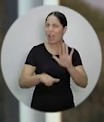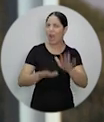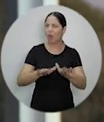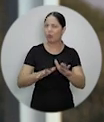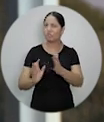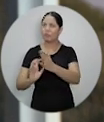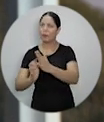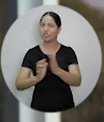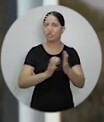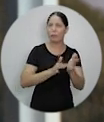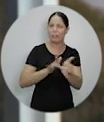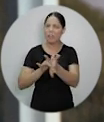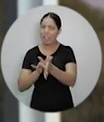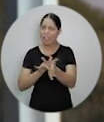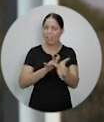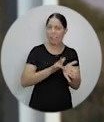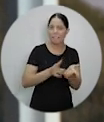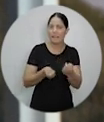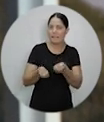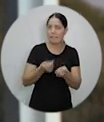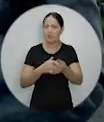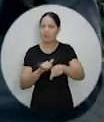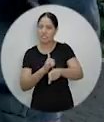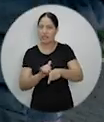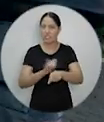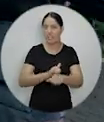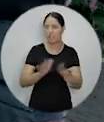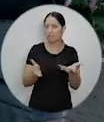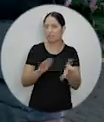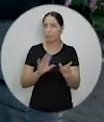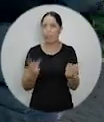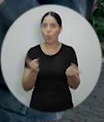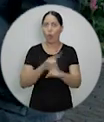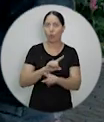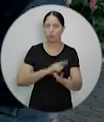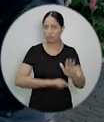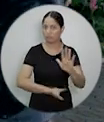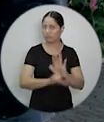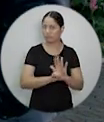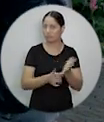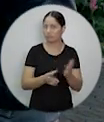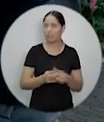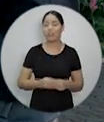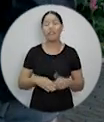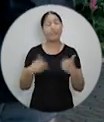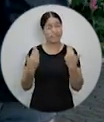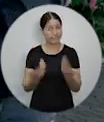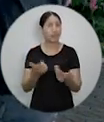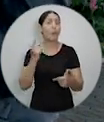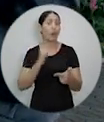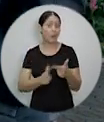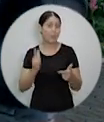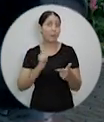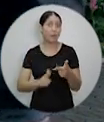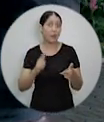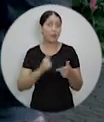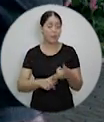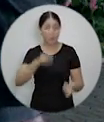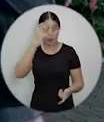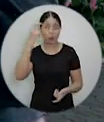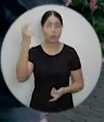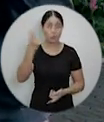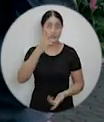alguns partidos políticos que burlam o sistema? Aí nós vamos nos deparar com o problema, que é até um